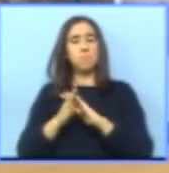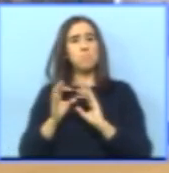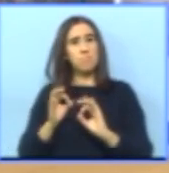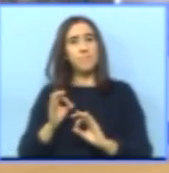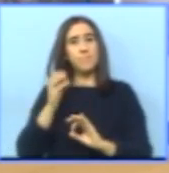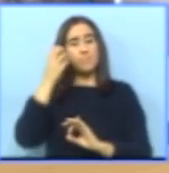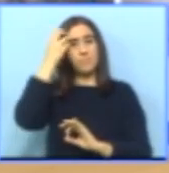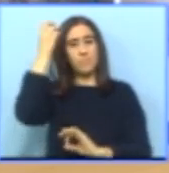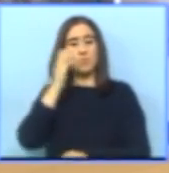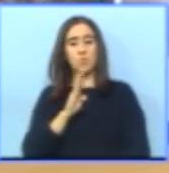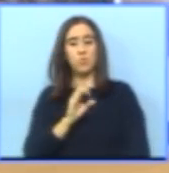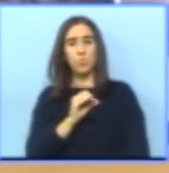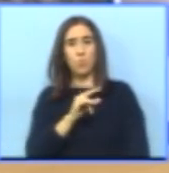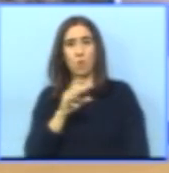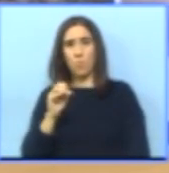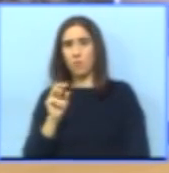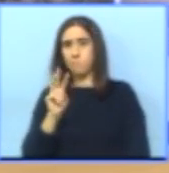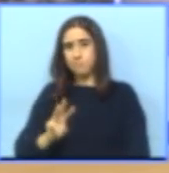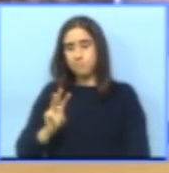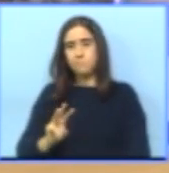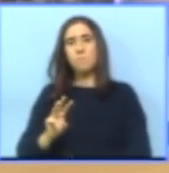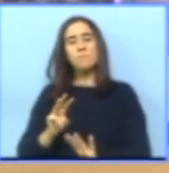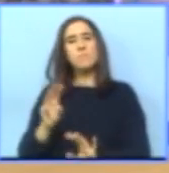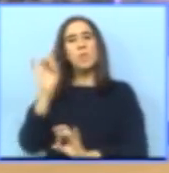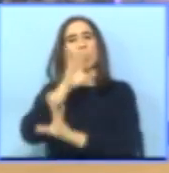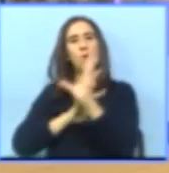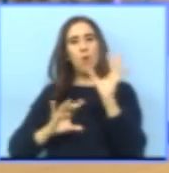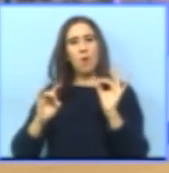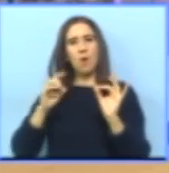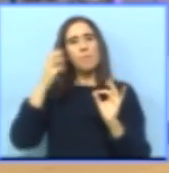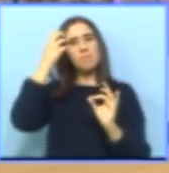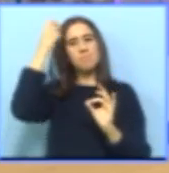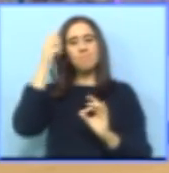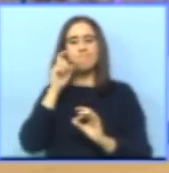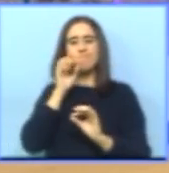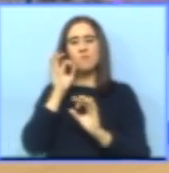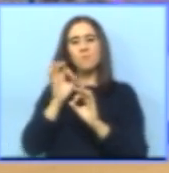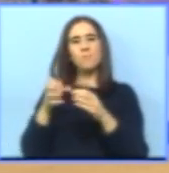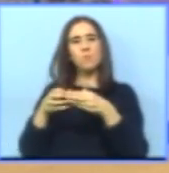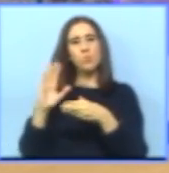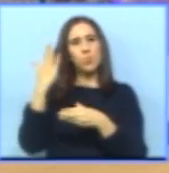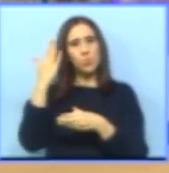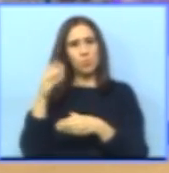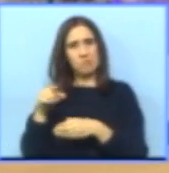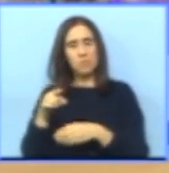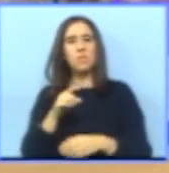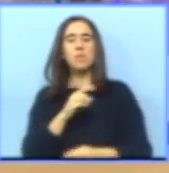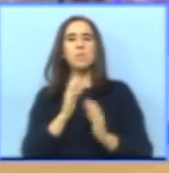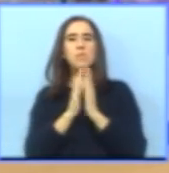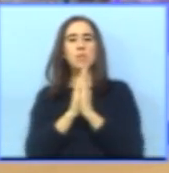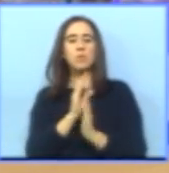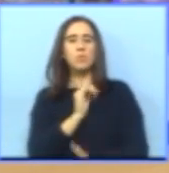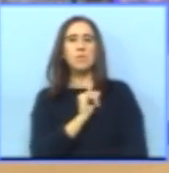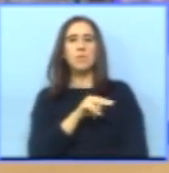rei que foi o primeiro protetor de todos os monarcas da Europa, o primeiro protetor da ordem. E o Santo Inácio de Loyola reconheceu isso, reconheceu